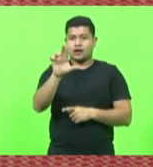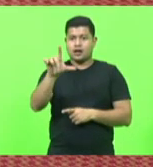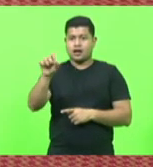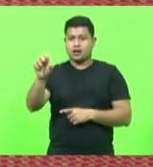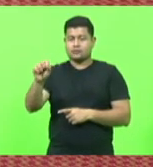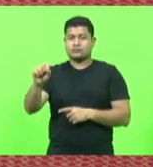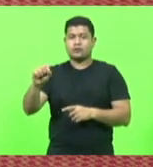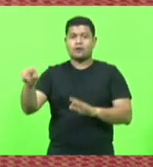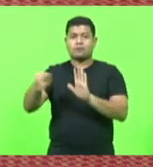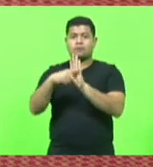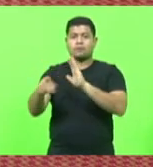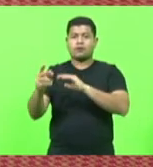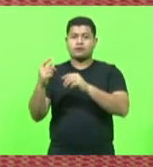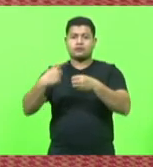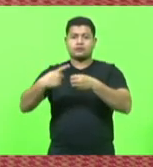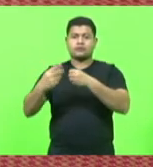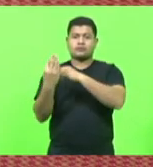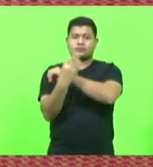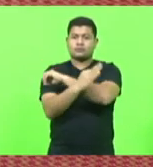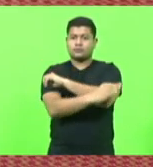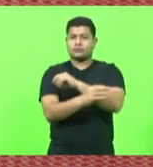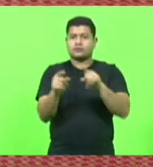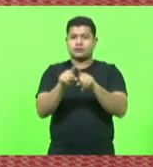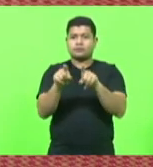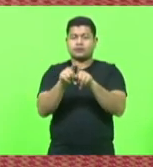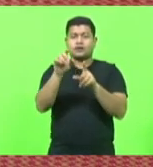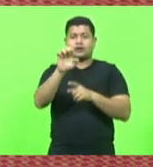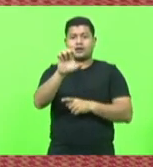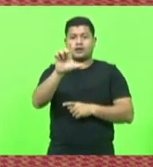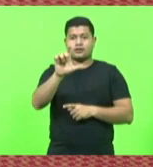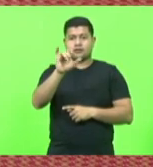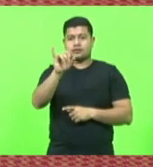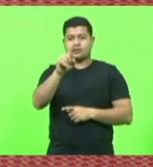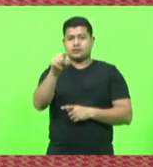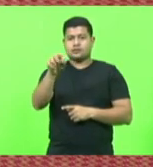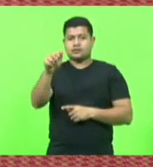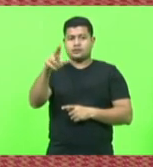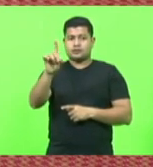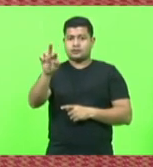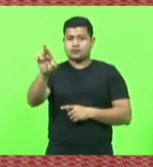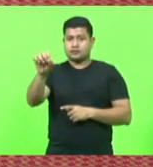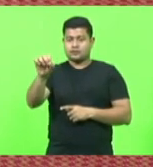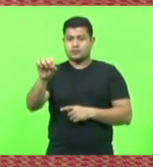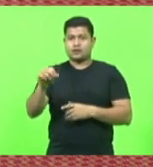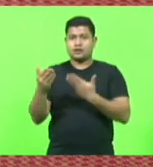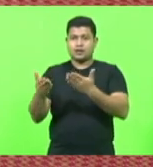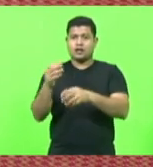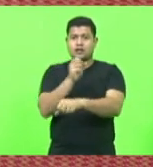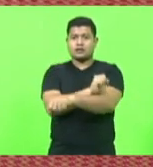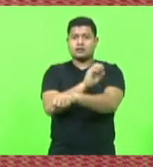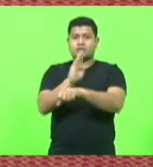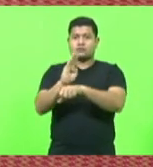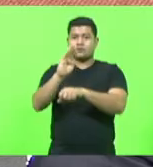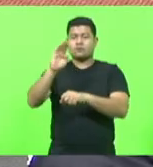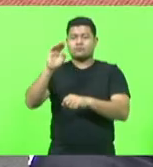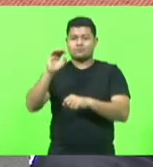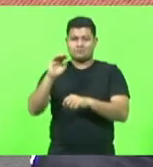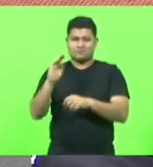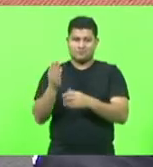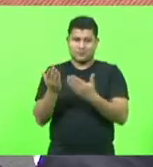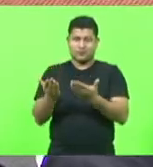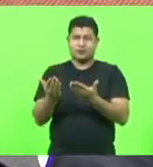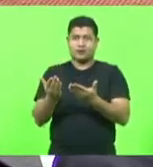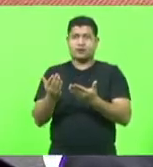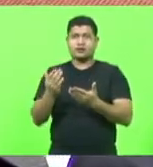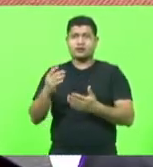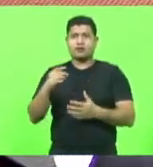Assembleia, e do Elisandro, de São João Batista, que se encontra com uma grande comitiva aí, que eu não tenho